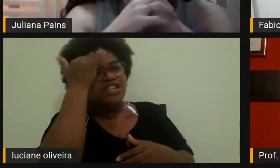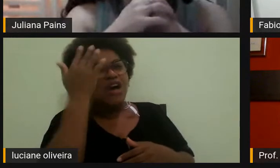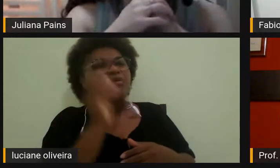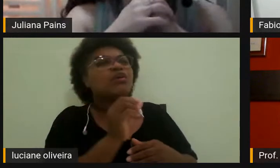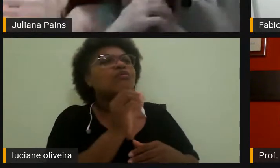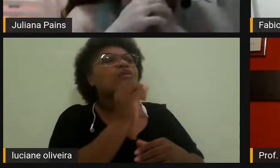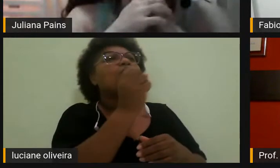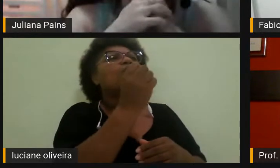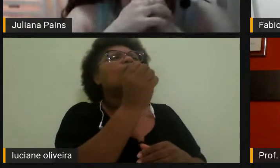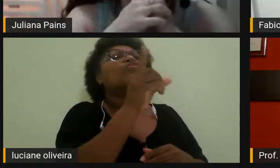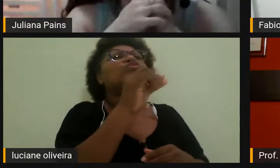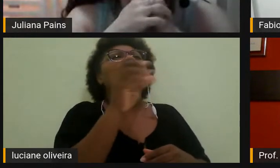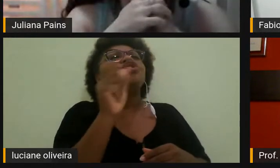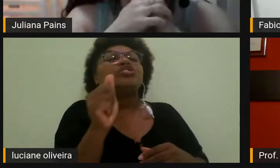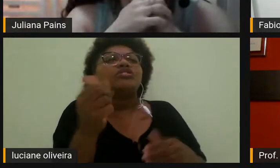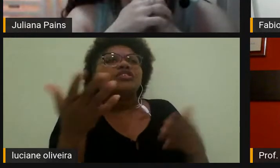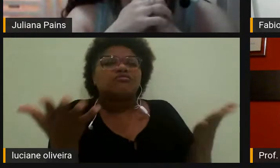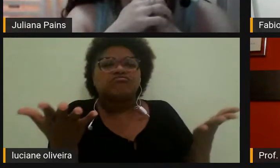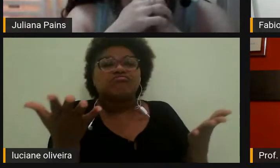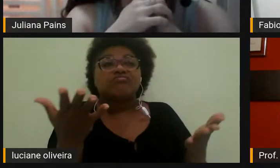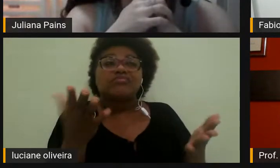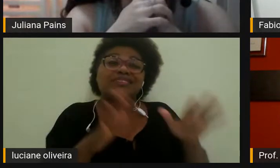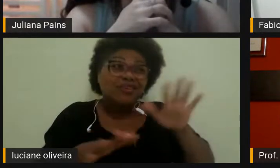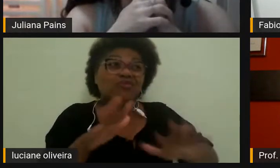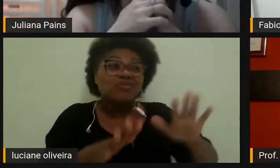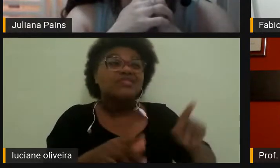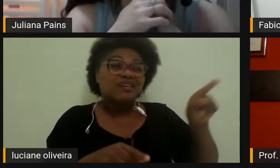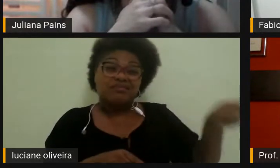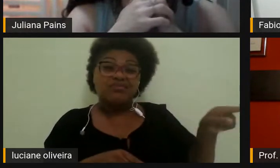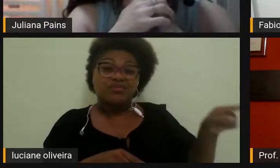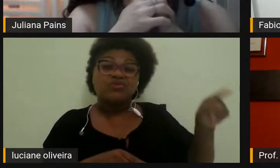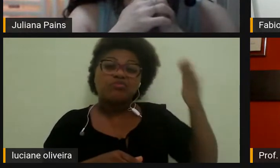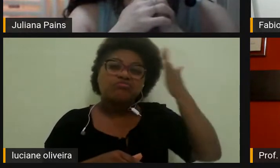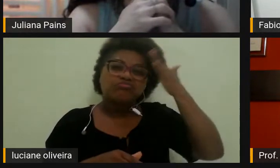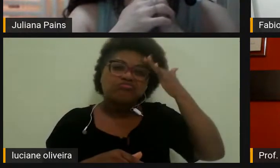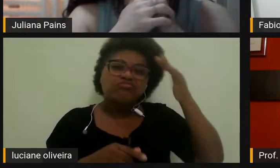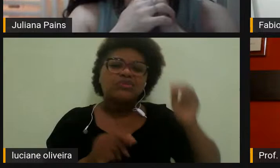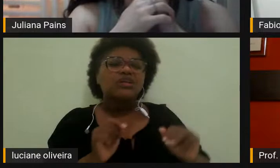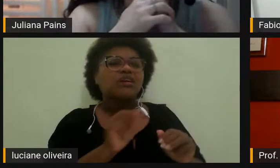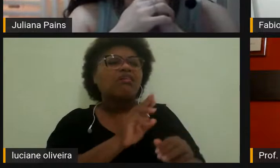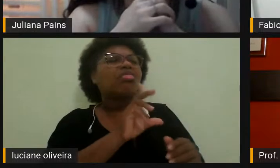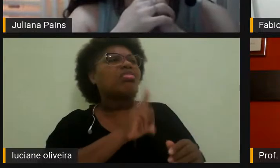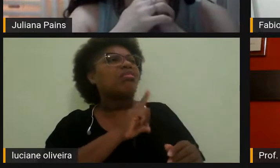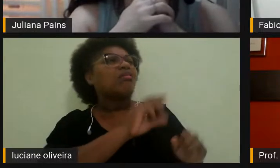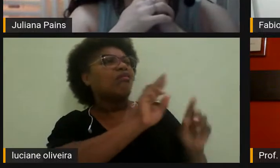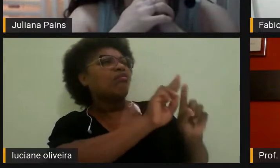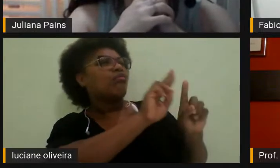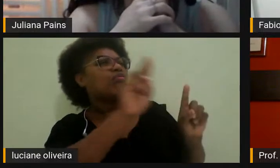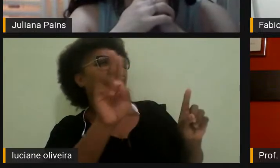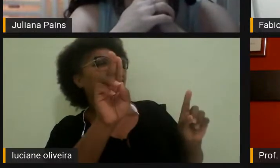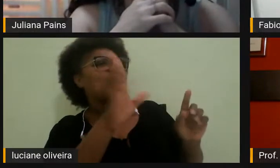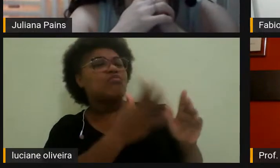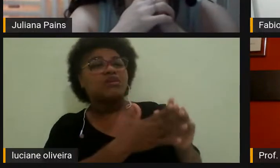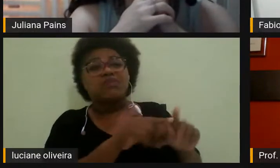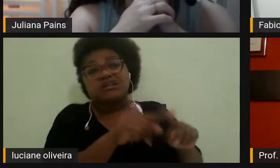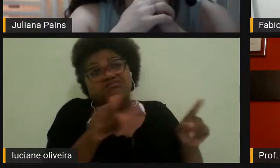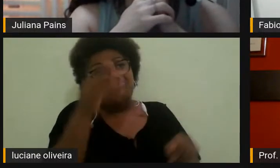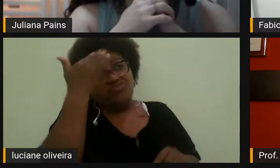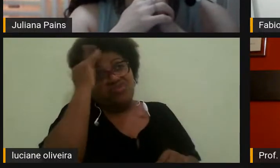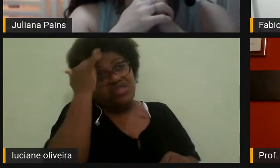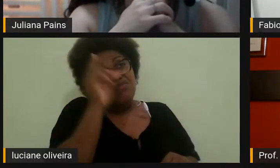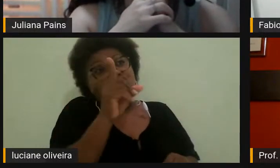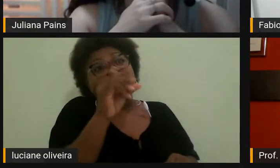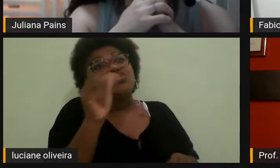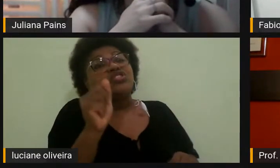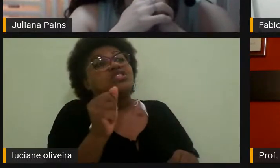às vezes até saber o que tem o que tem naquele embalagem ou não sabe a data de validade por exemplo ou então a pessoa quer